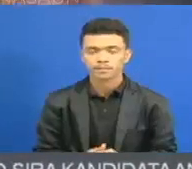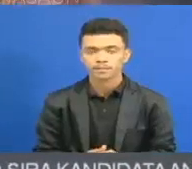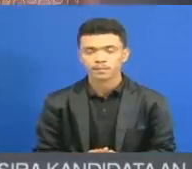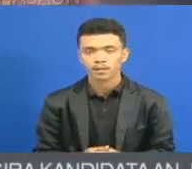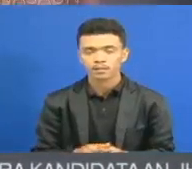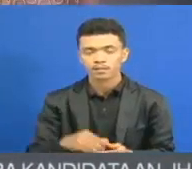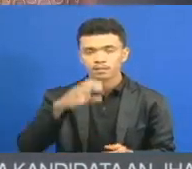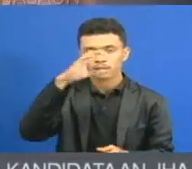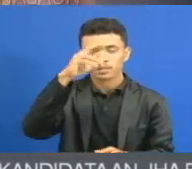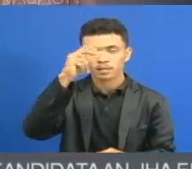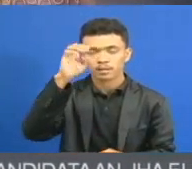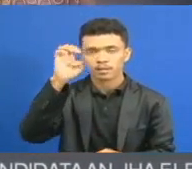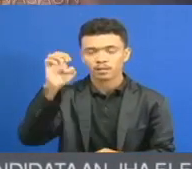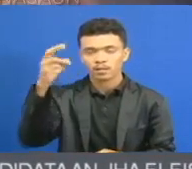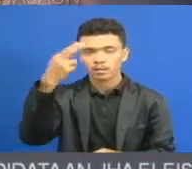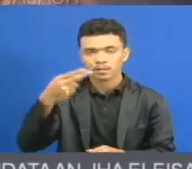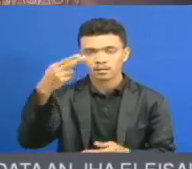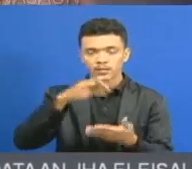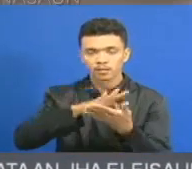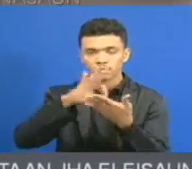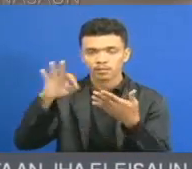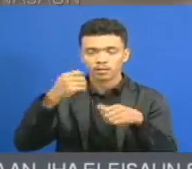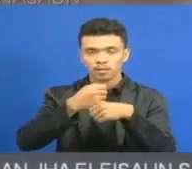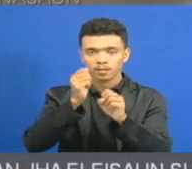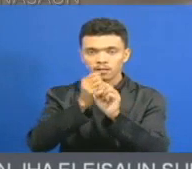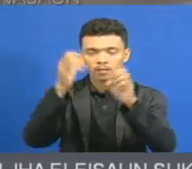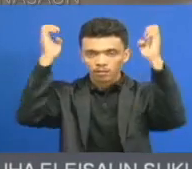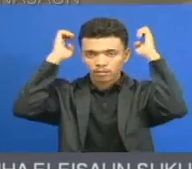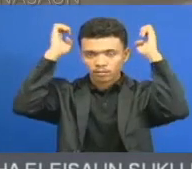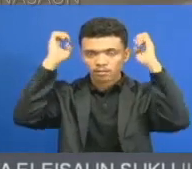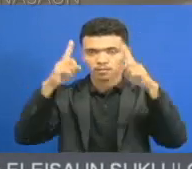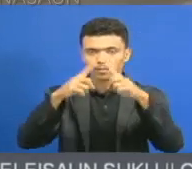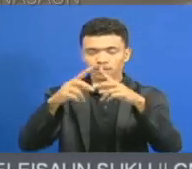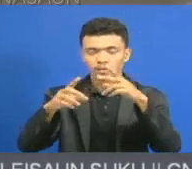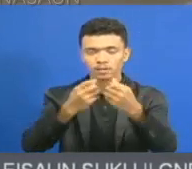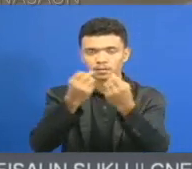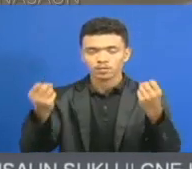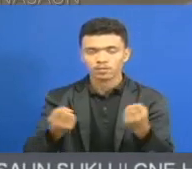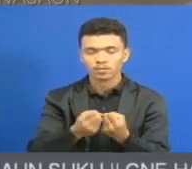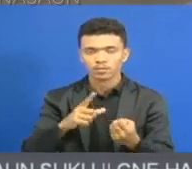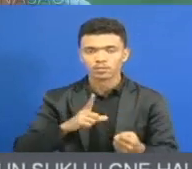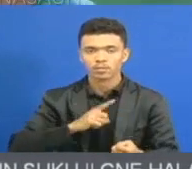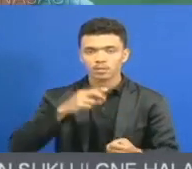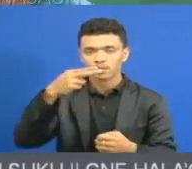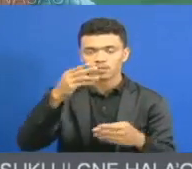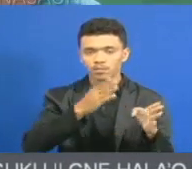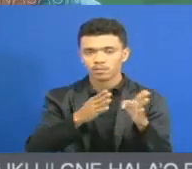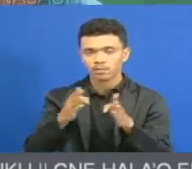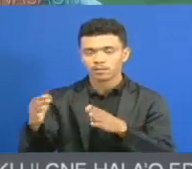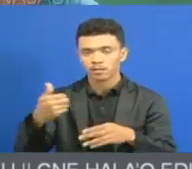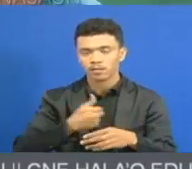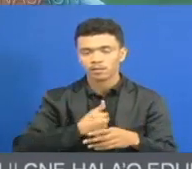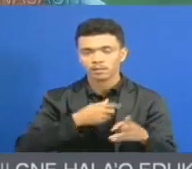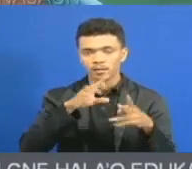Comissão Nacional Eleição quinta-feira né, halau educação cívica ba eleitor sira e suku Lahani Oriental onde prepara an ba eleição membro